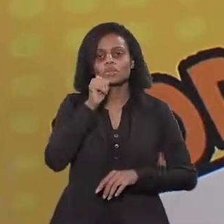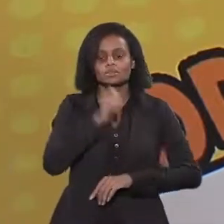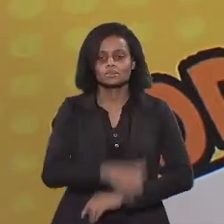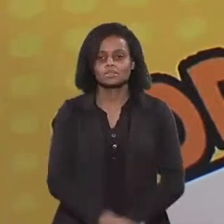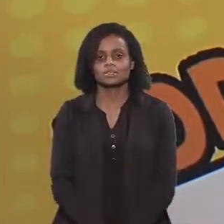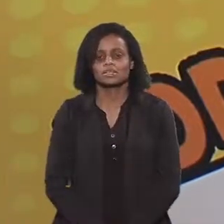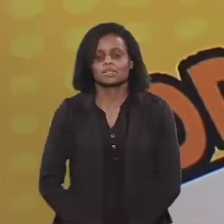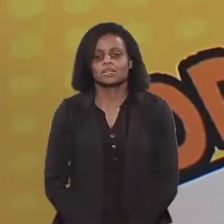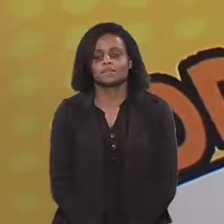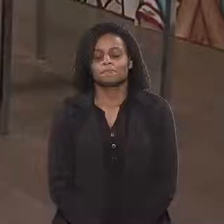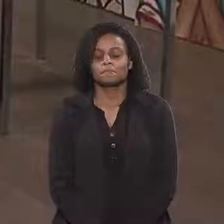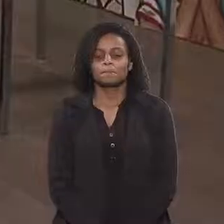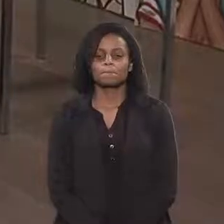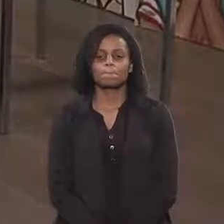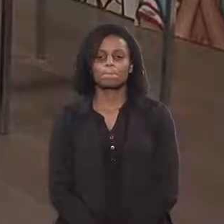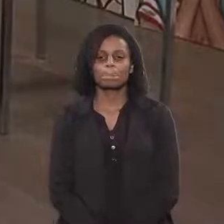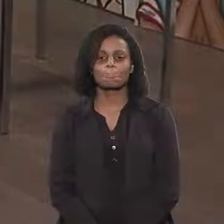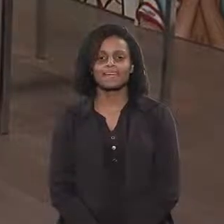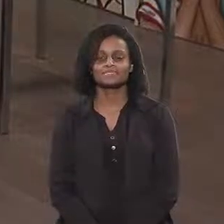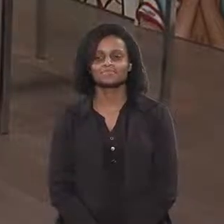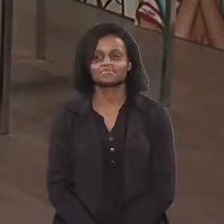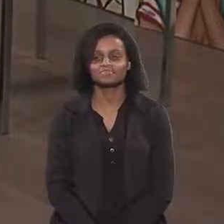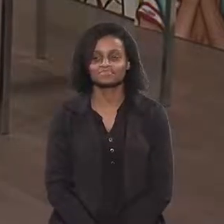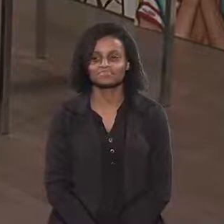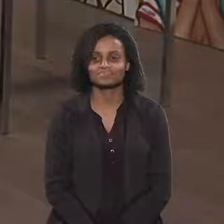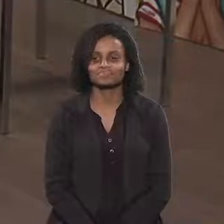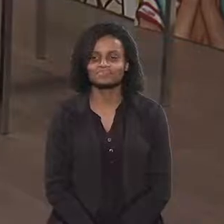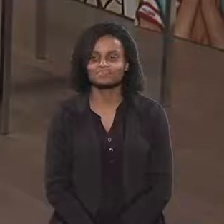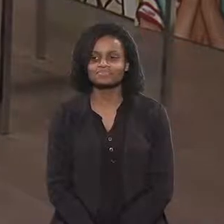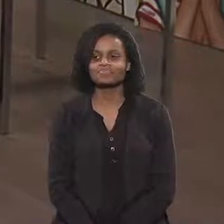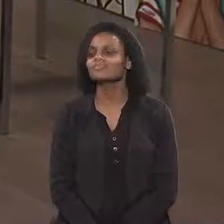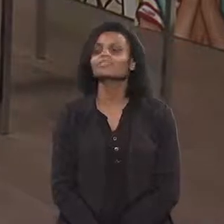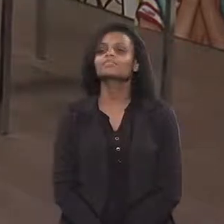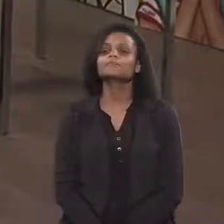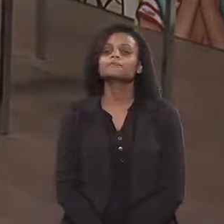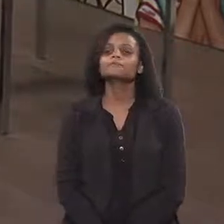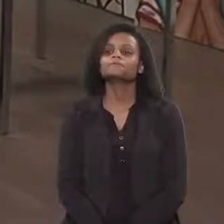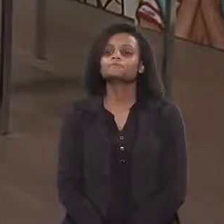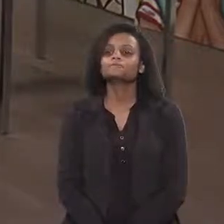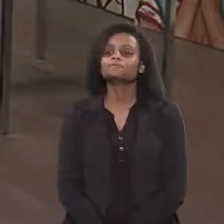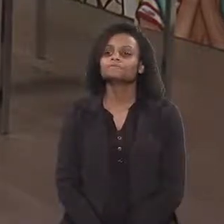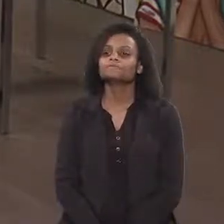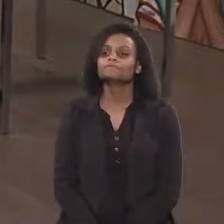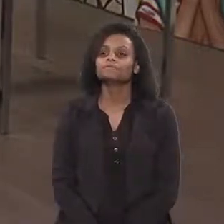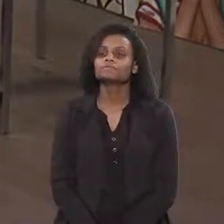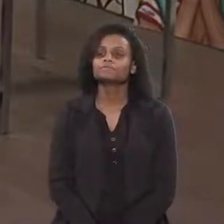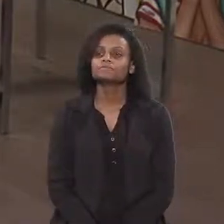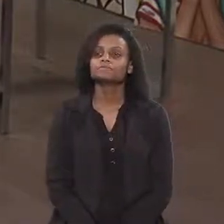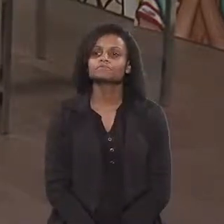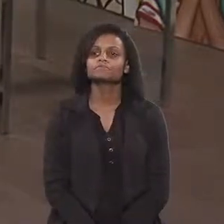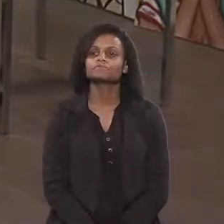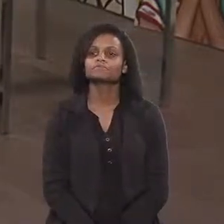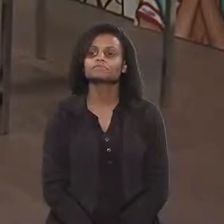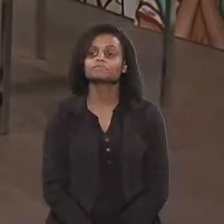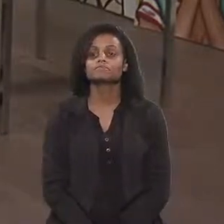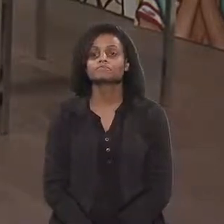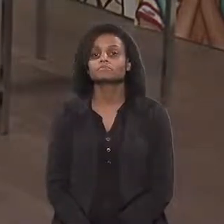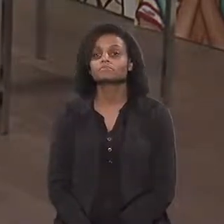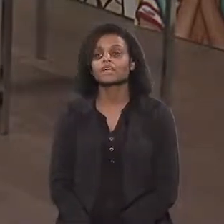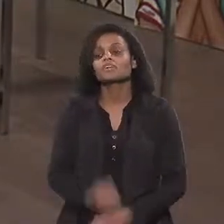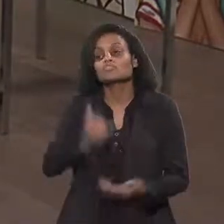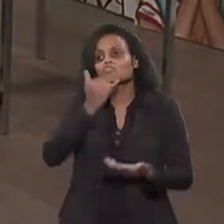igualitária para nós mulheres. Ai, deputada. Comigo. Eu acho